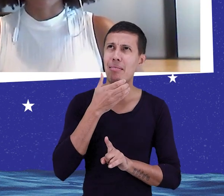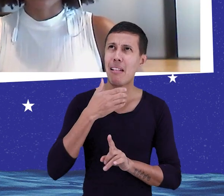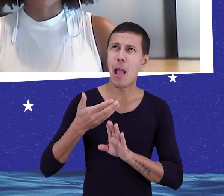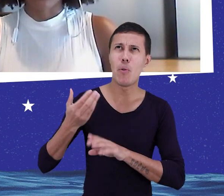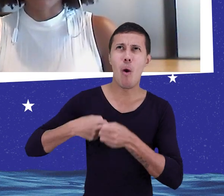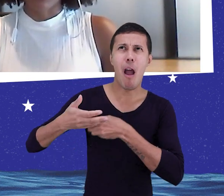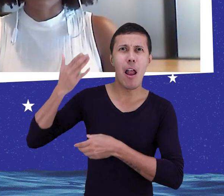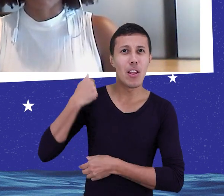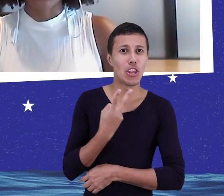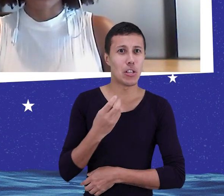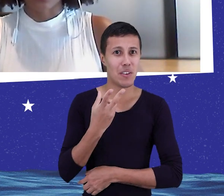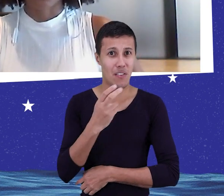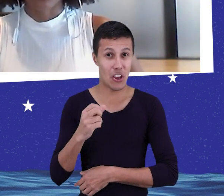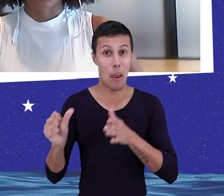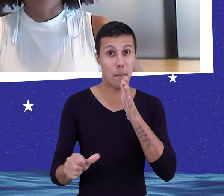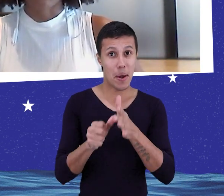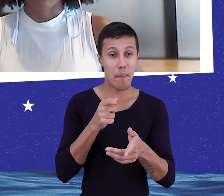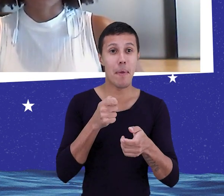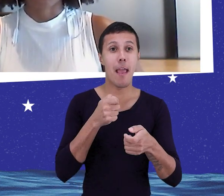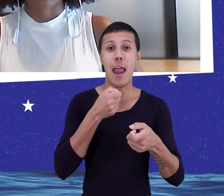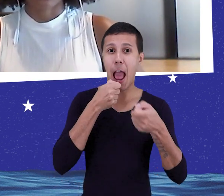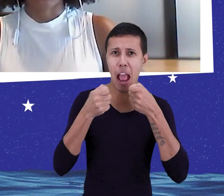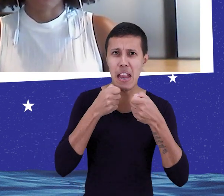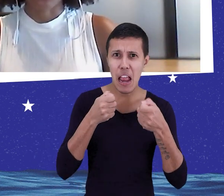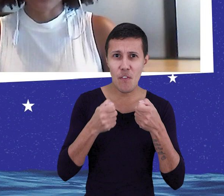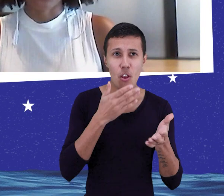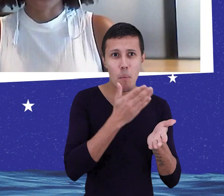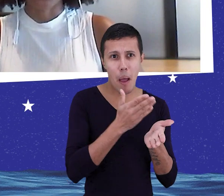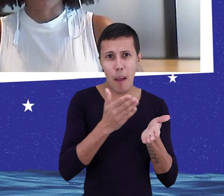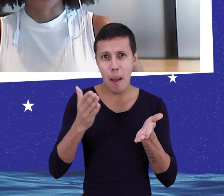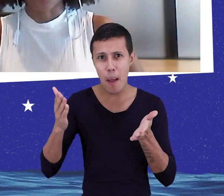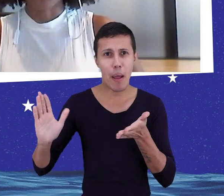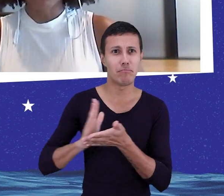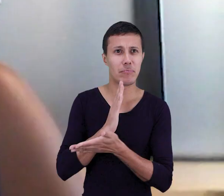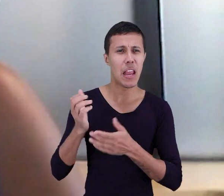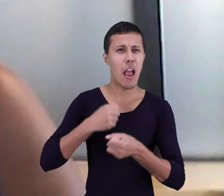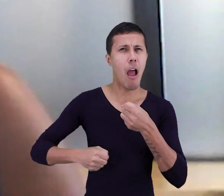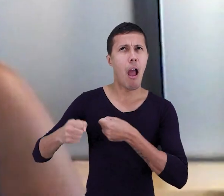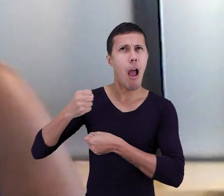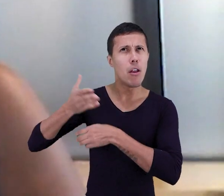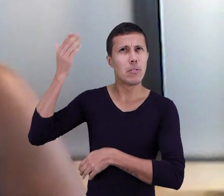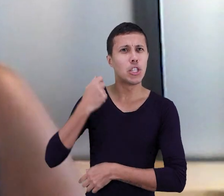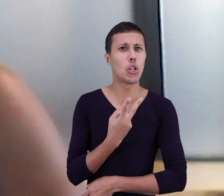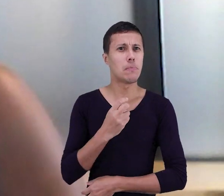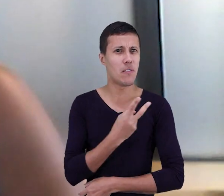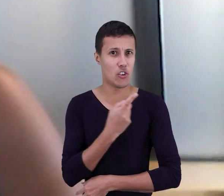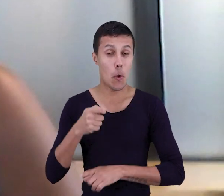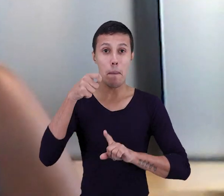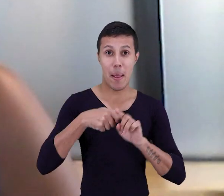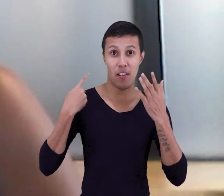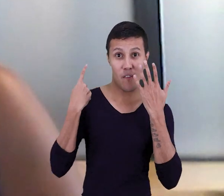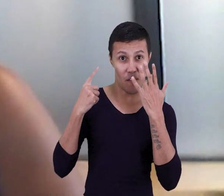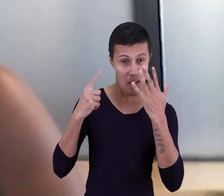A primeira entrevista, né, as primeiras fases do processo seletivo foi no início de 2021. E aí, em fevereiro, a